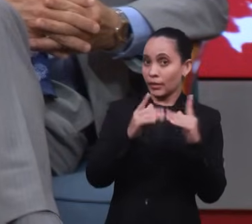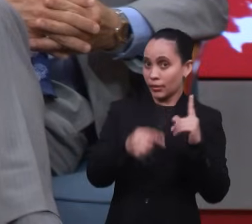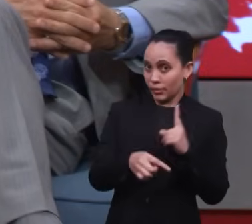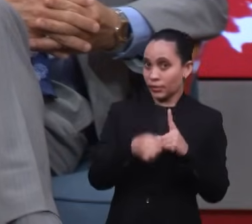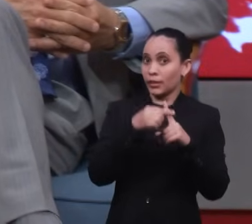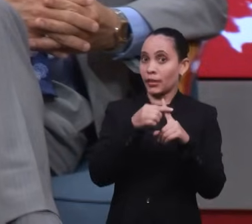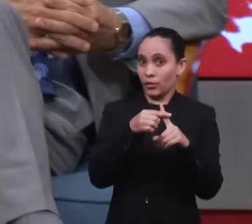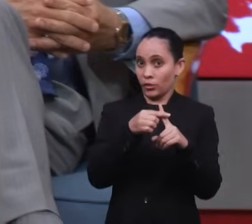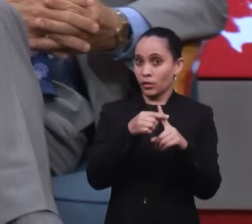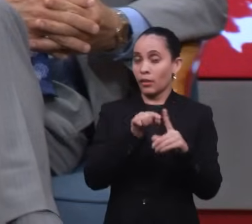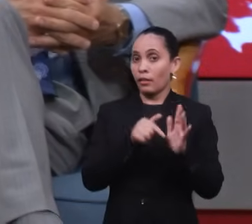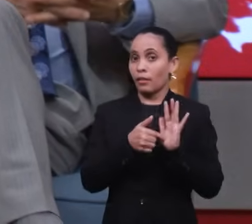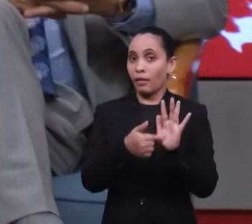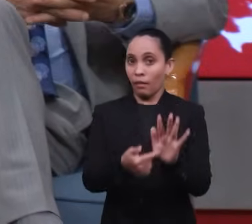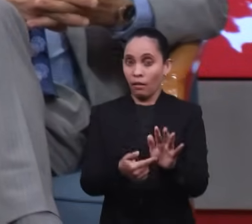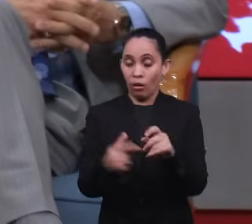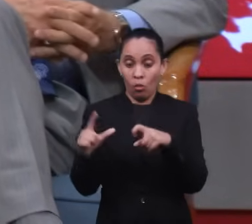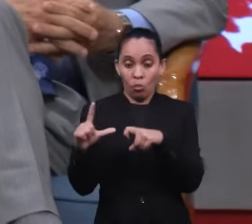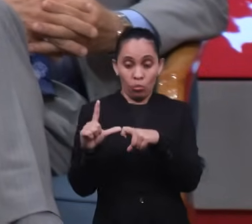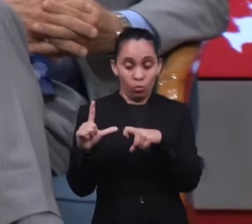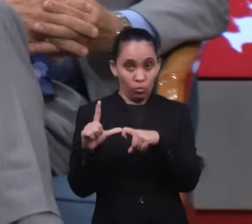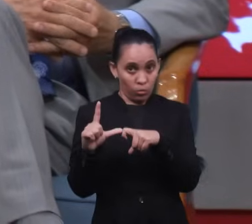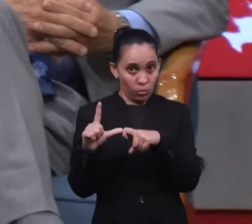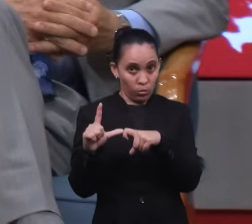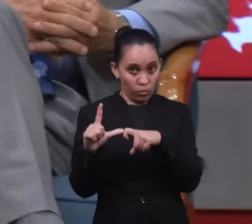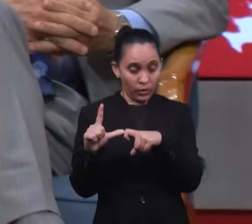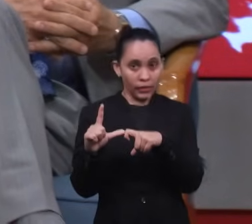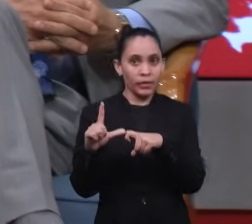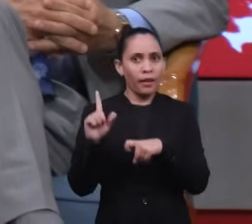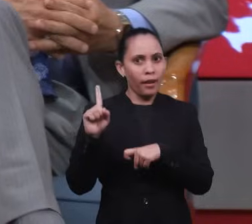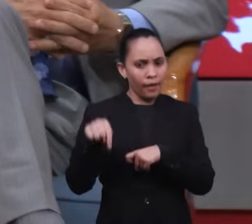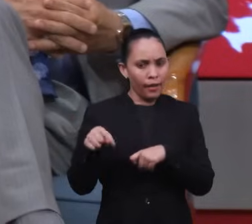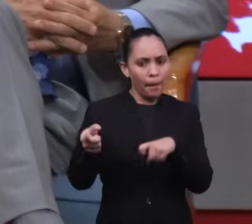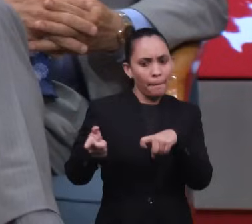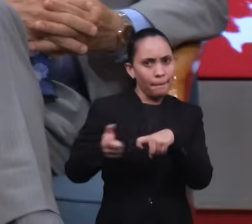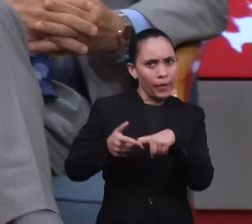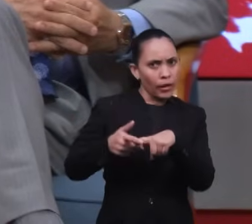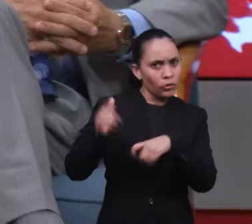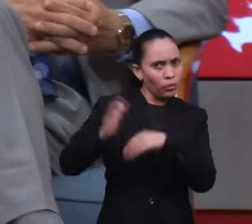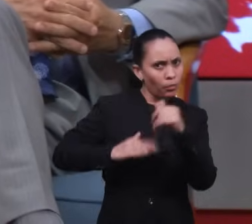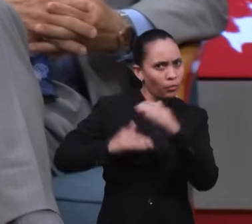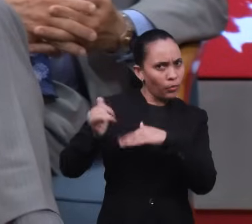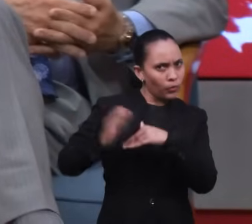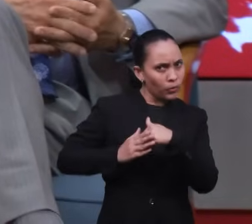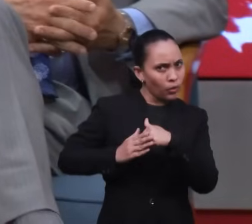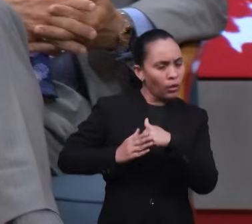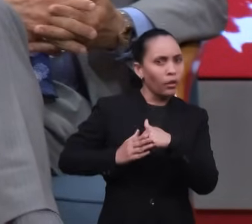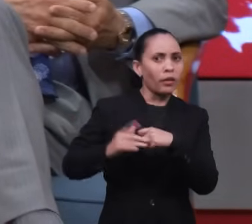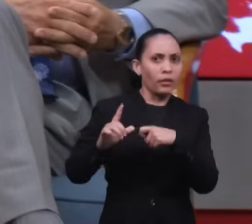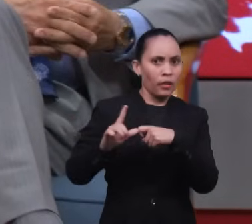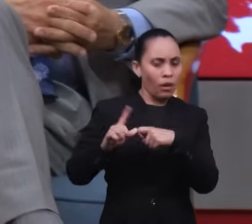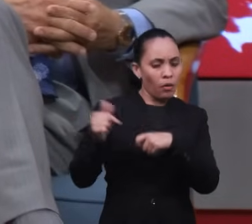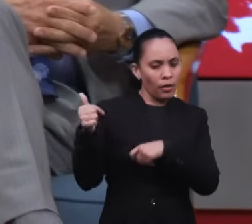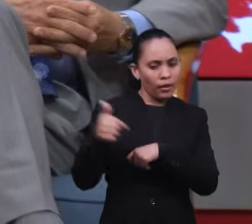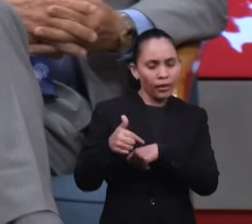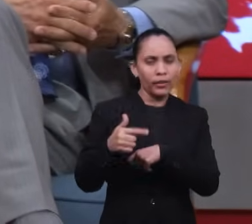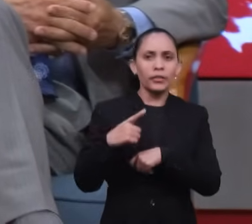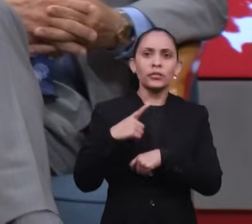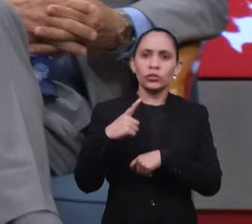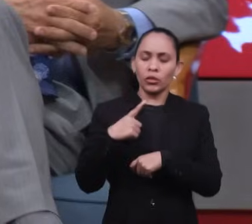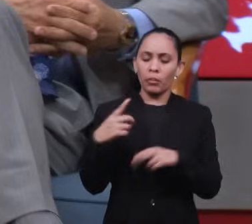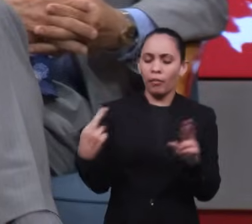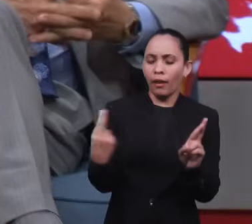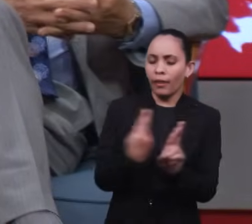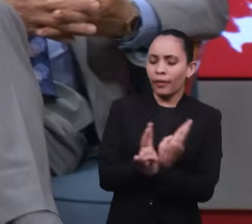algum tempo na igreja de Antioquia. Lucas era médico em Antioquia, era judeu, era grego,